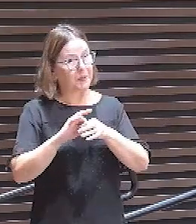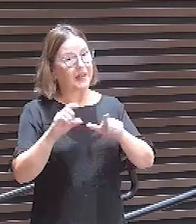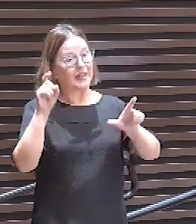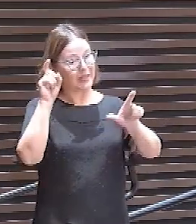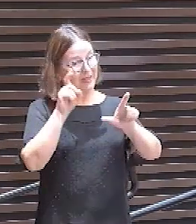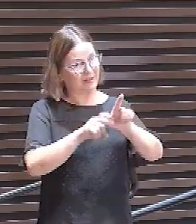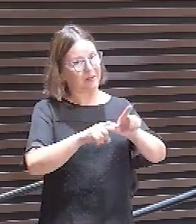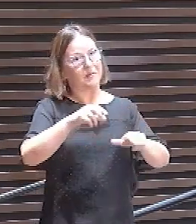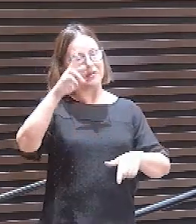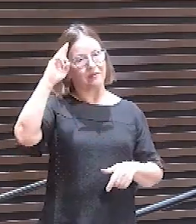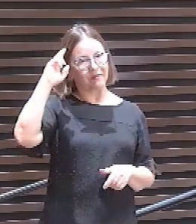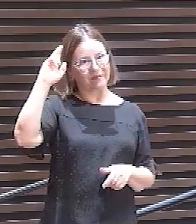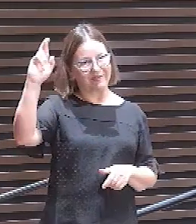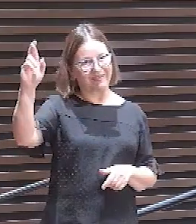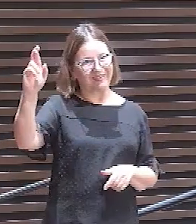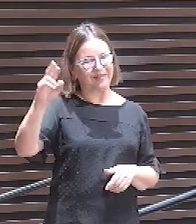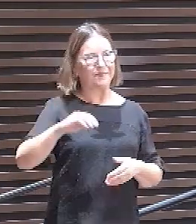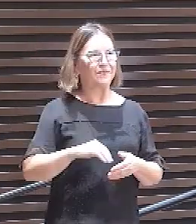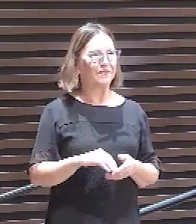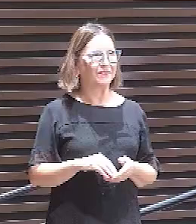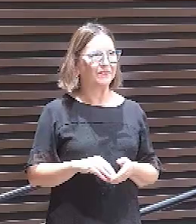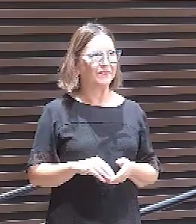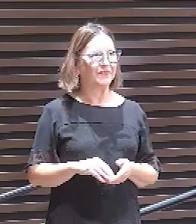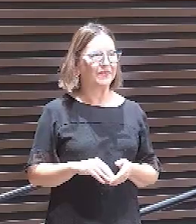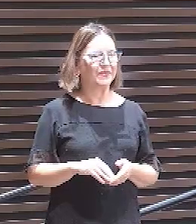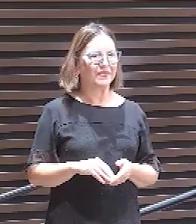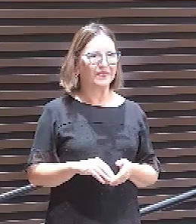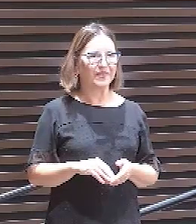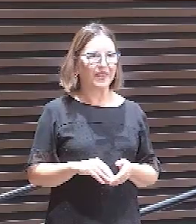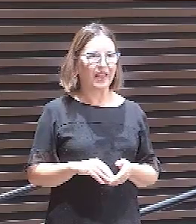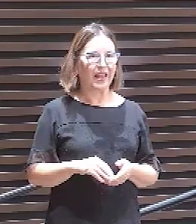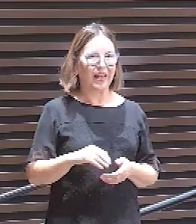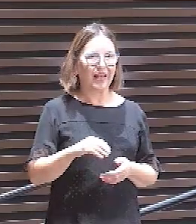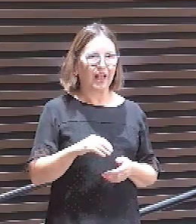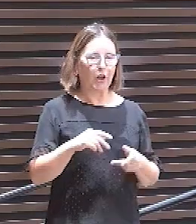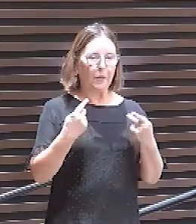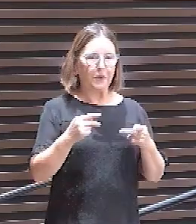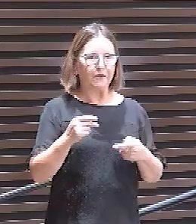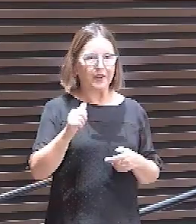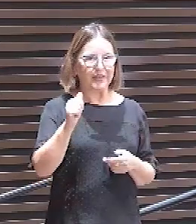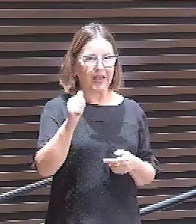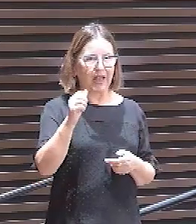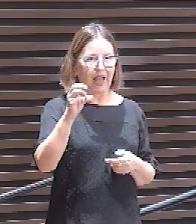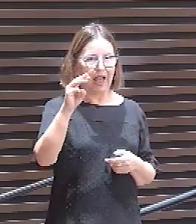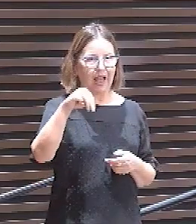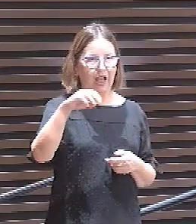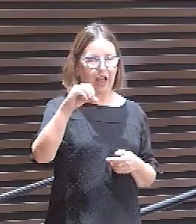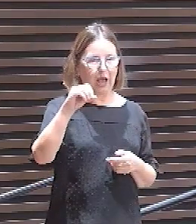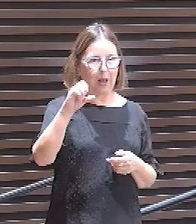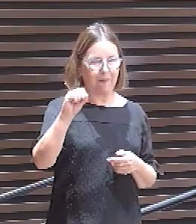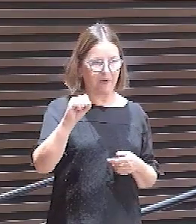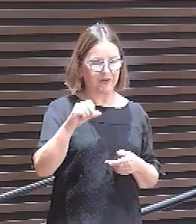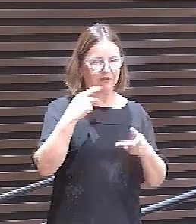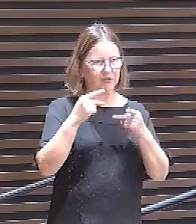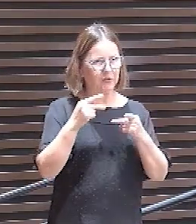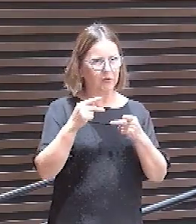do Senhor. Gosto de Amós quando ele diz assim, andarão dois juntos, se não houver entre eles